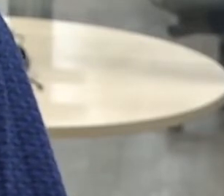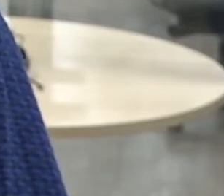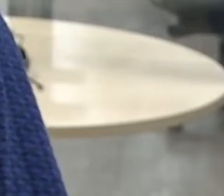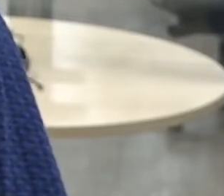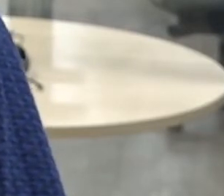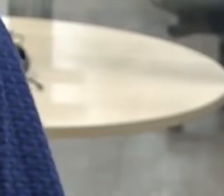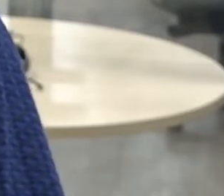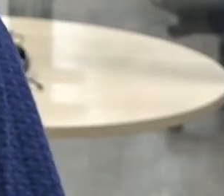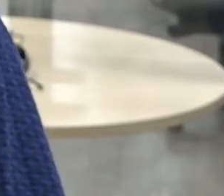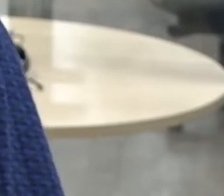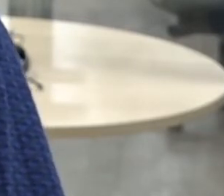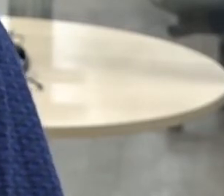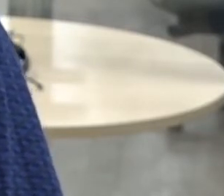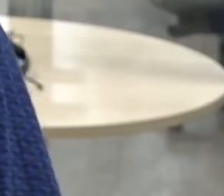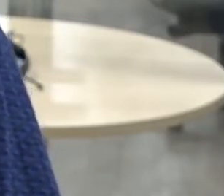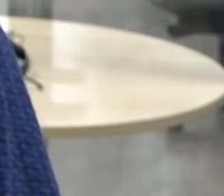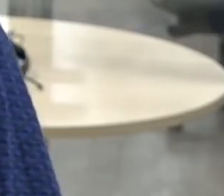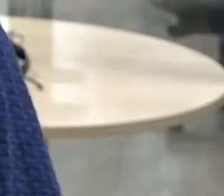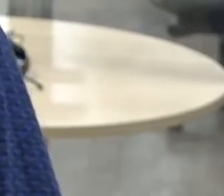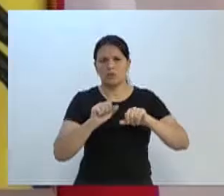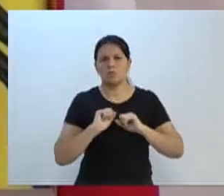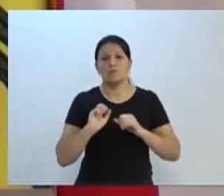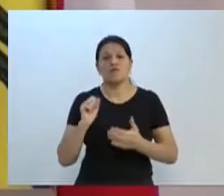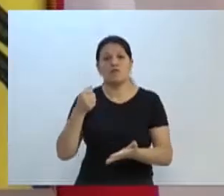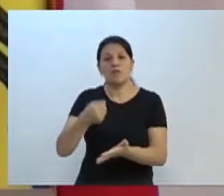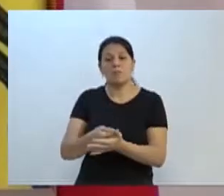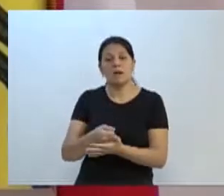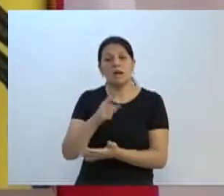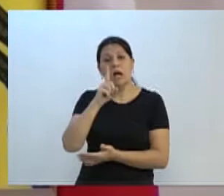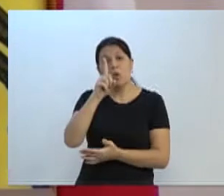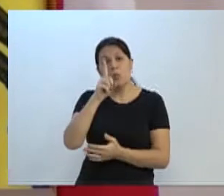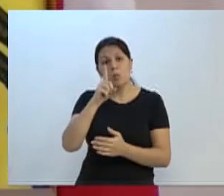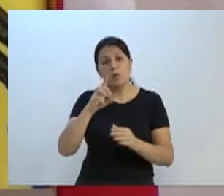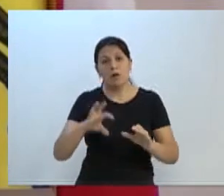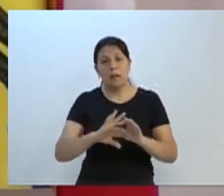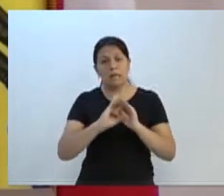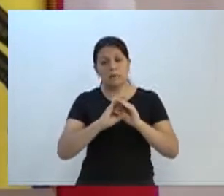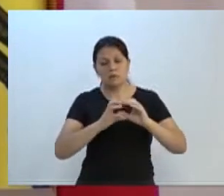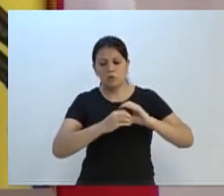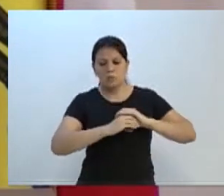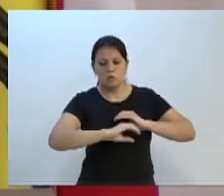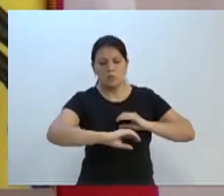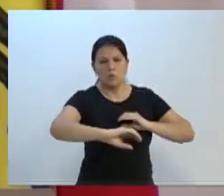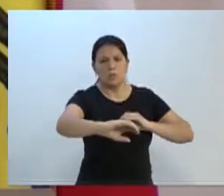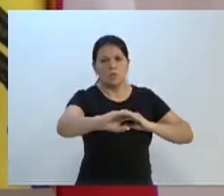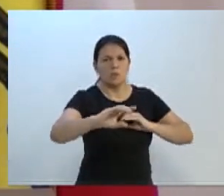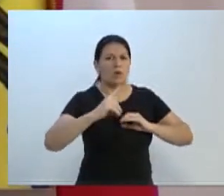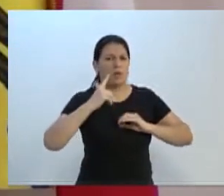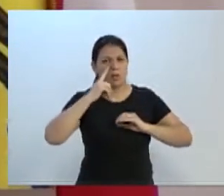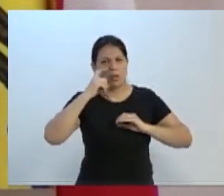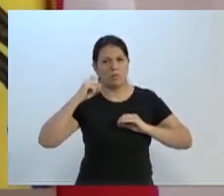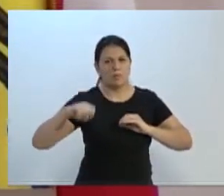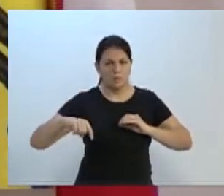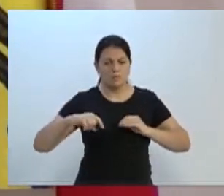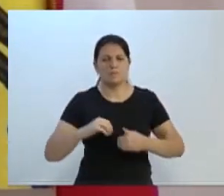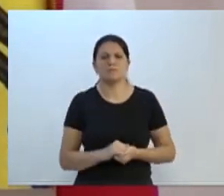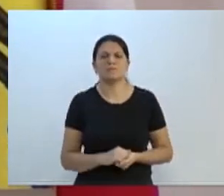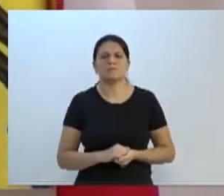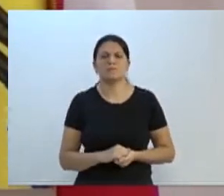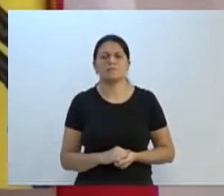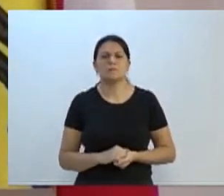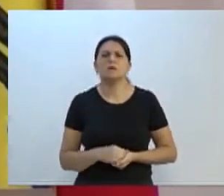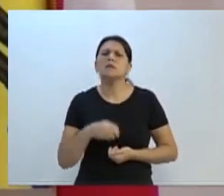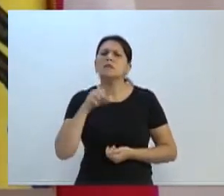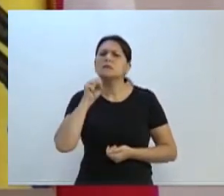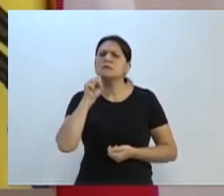frente, né? Que a gente faça a nossa parte, prevenção acima de tudo. Almir Vieira comentou sobre o fechamento de CIs em função da pandemia.